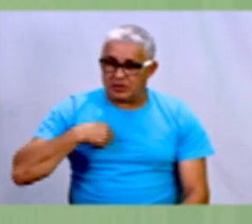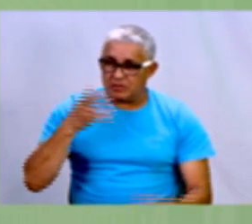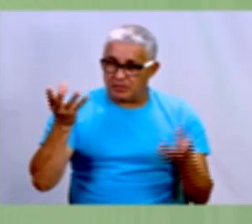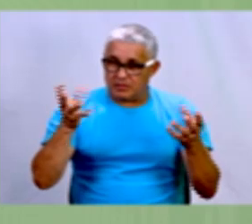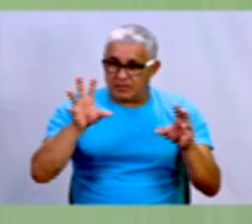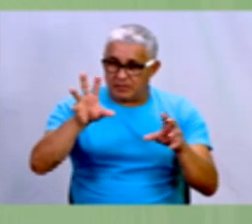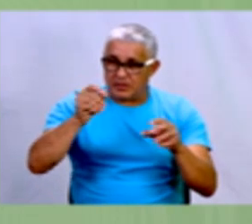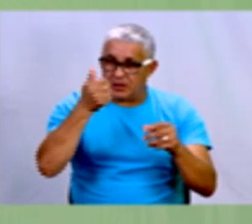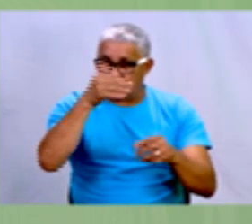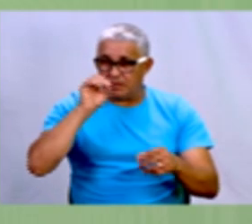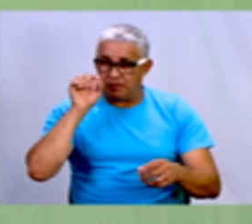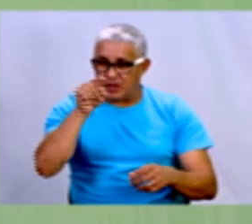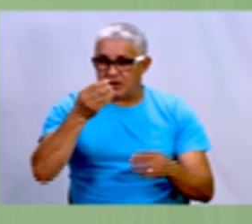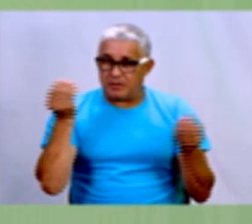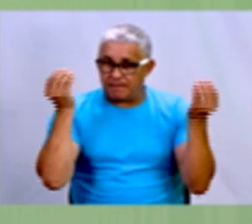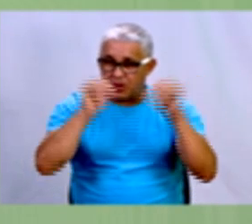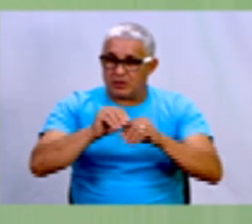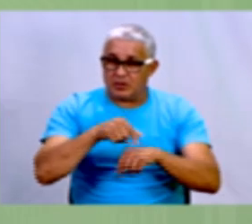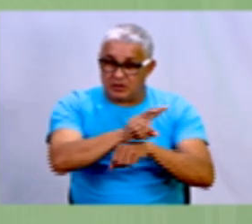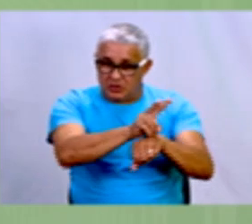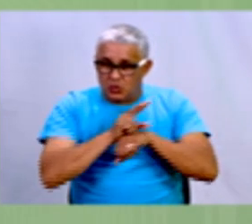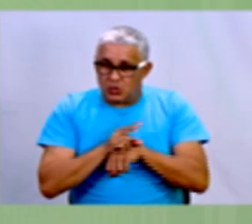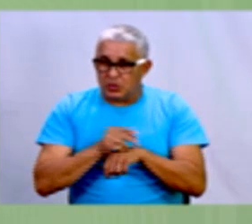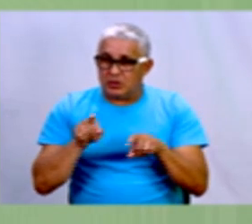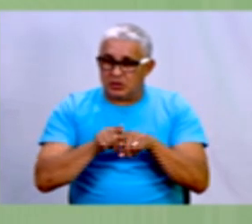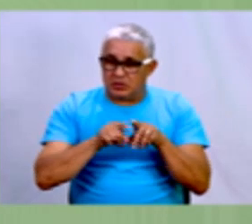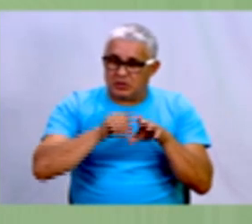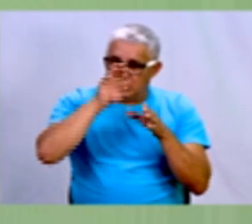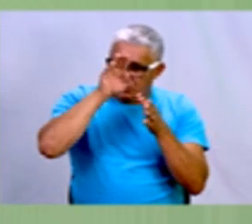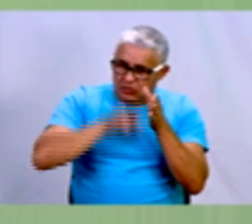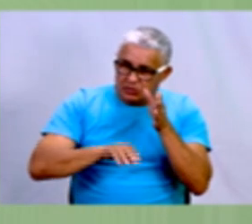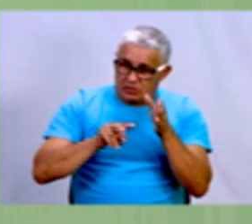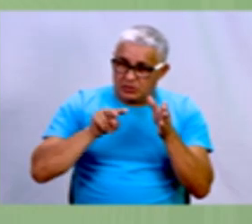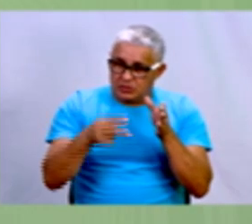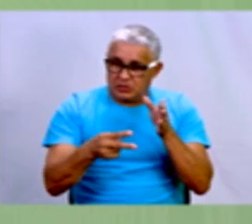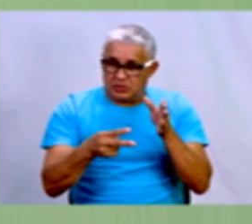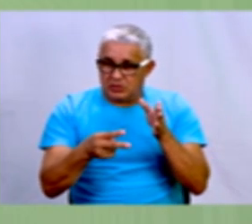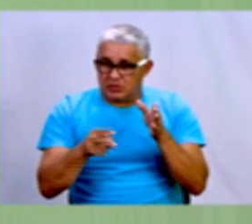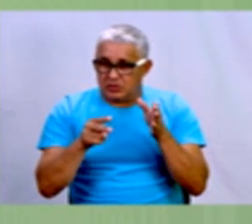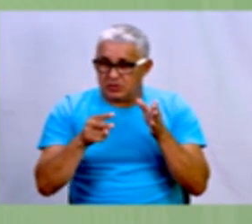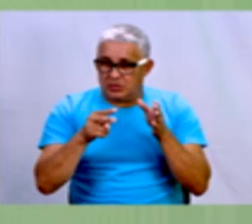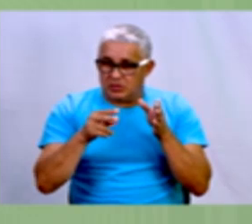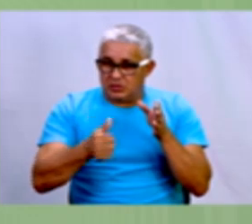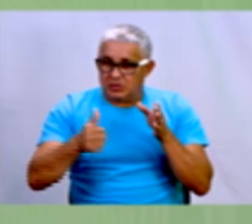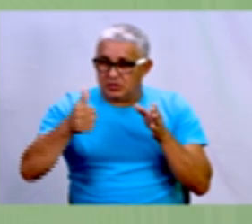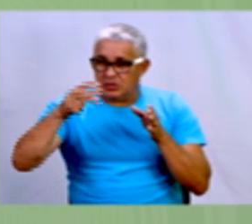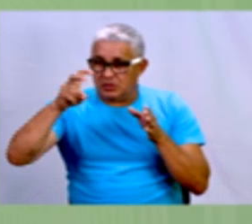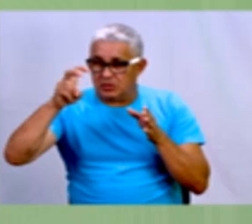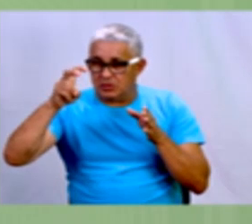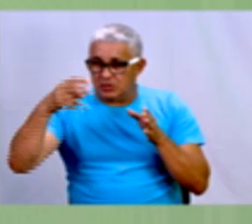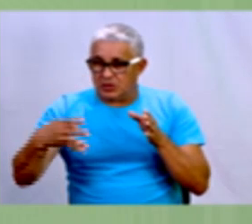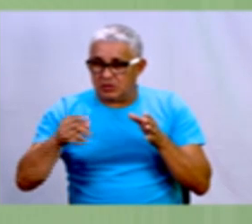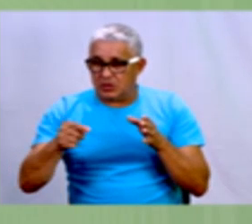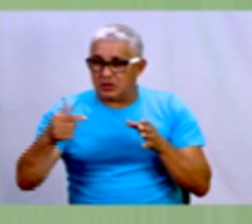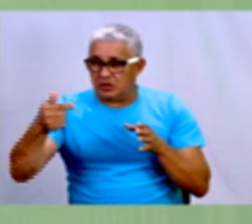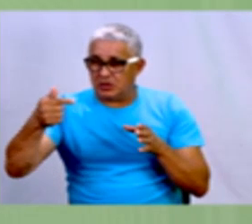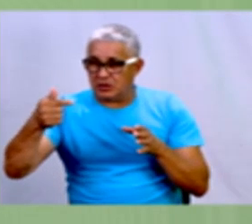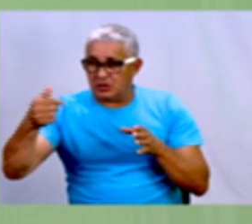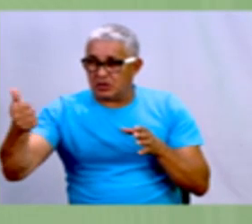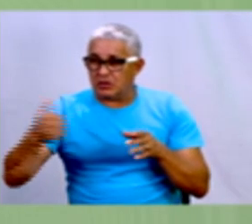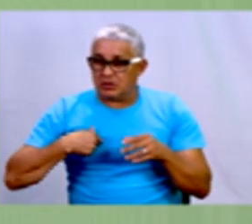10 mil que eu emprestei e amortizo os 2.154,71, sobra